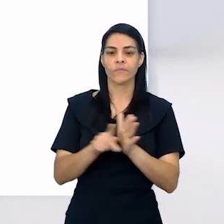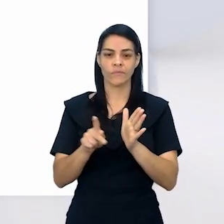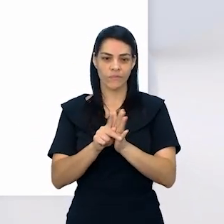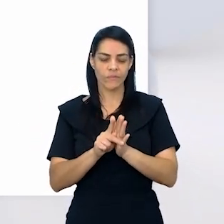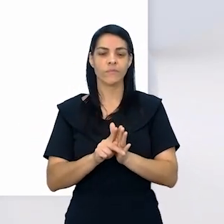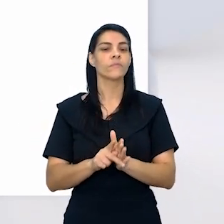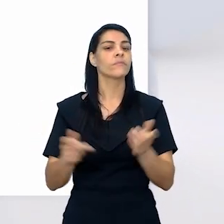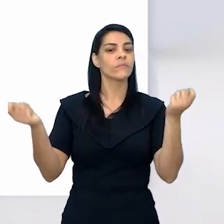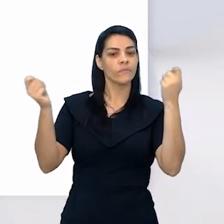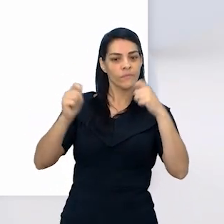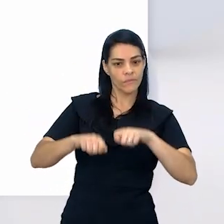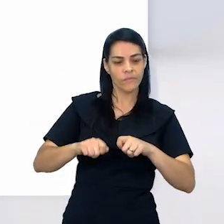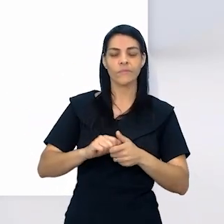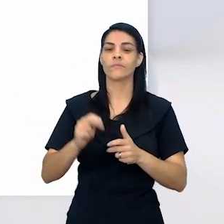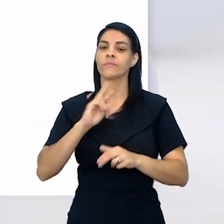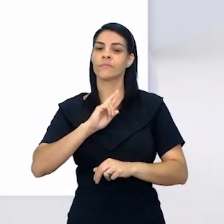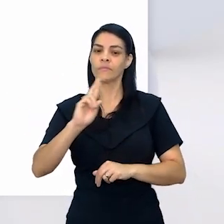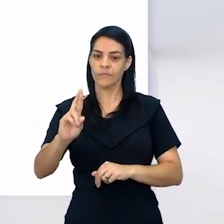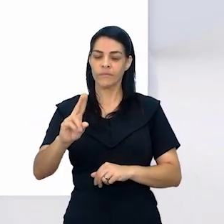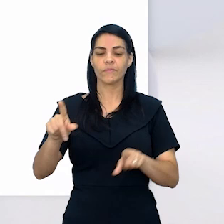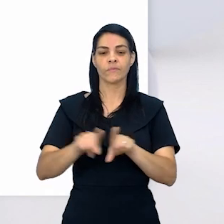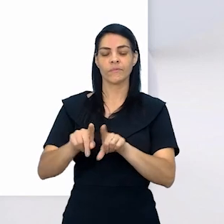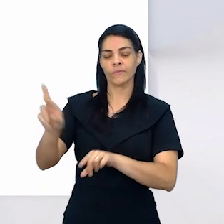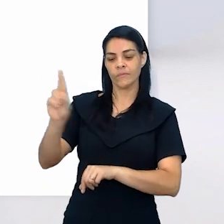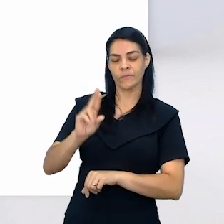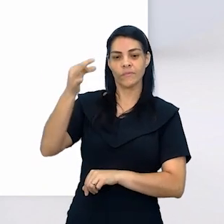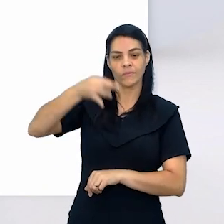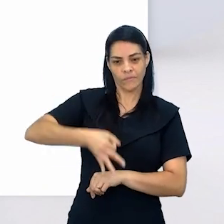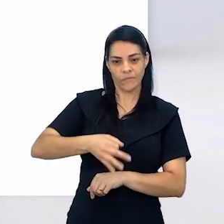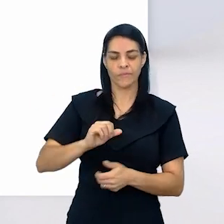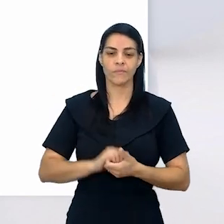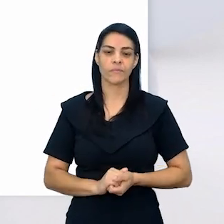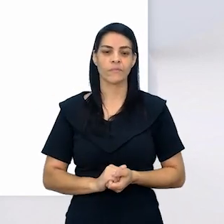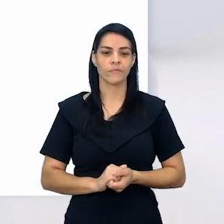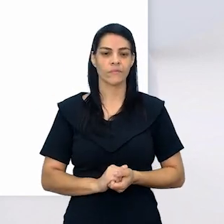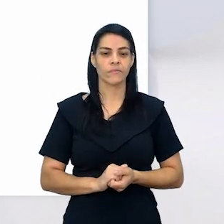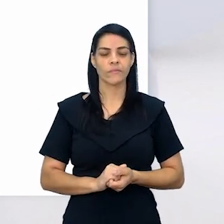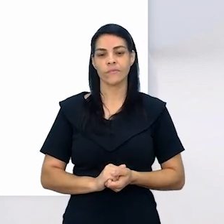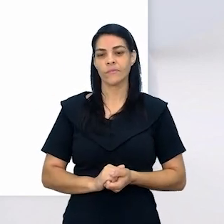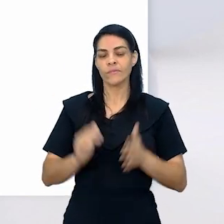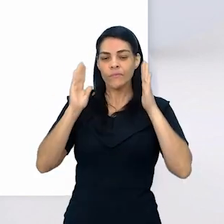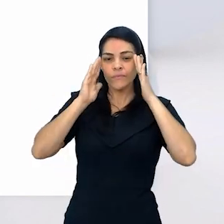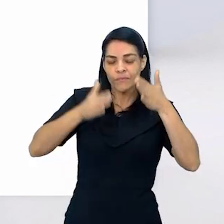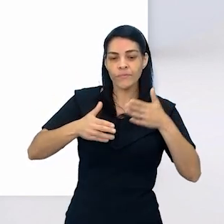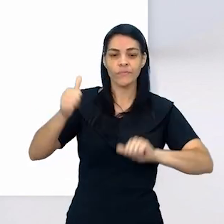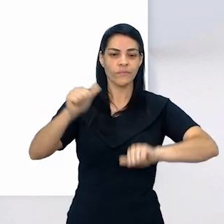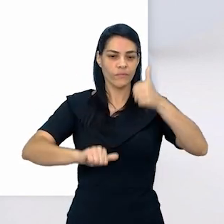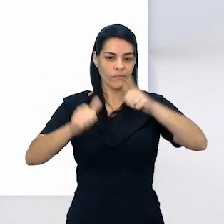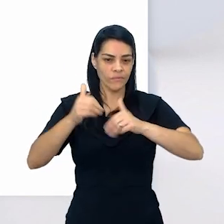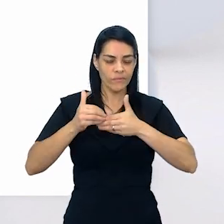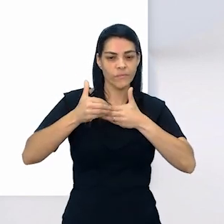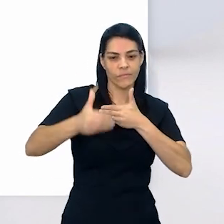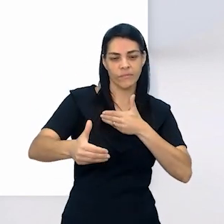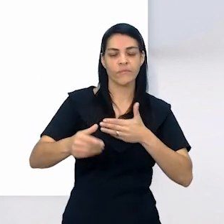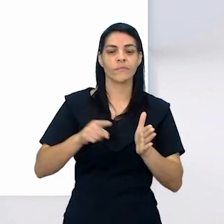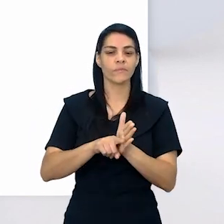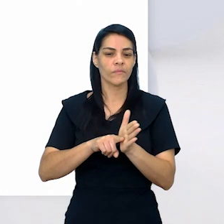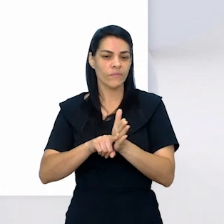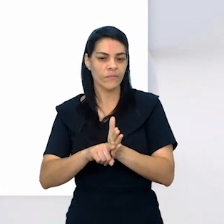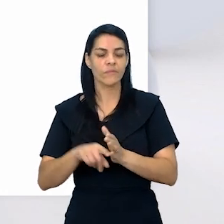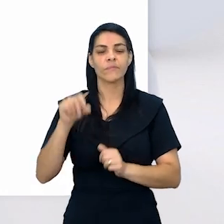possibilidade de resposta e resposta correta com foco na avaliação a partir dos questionamentos